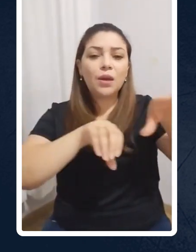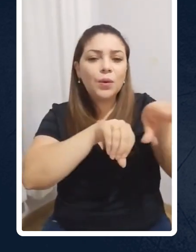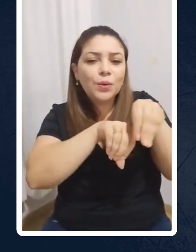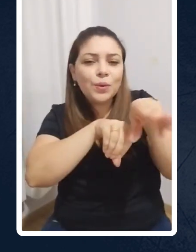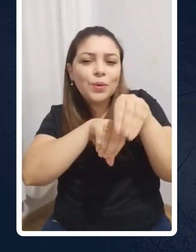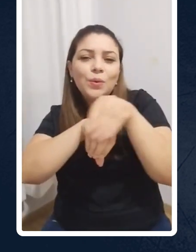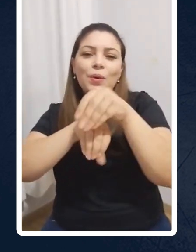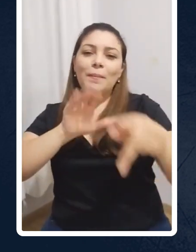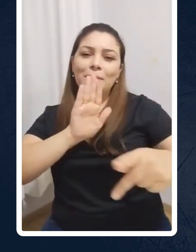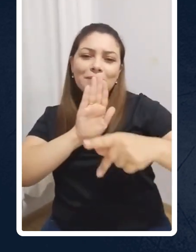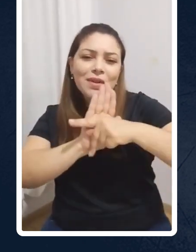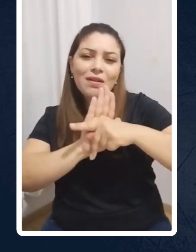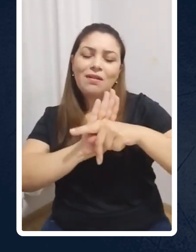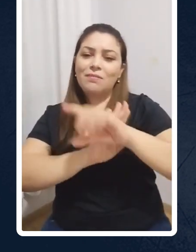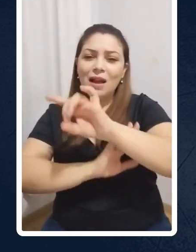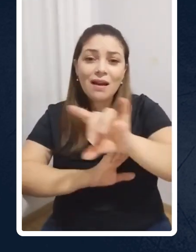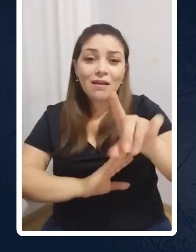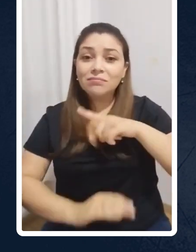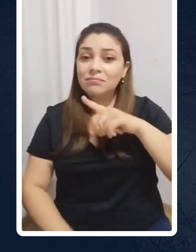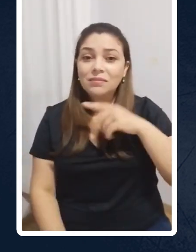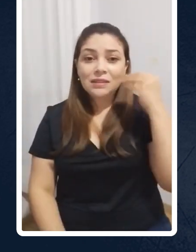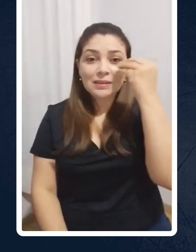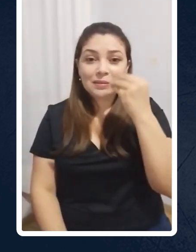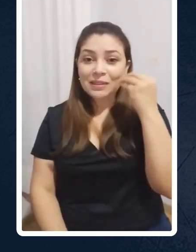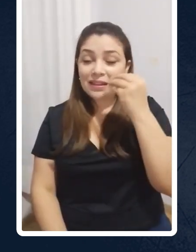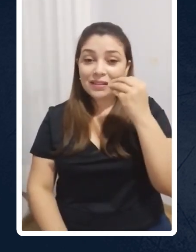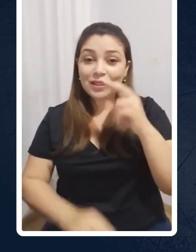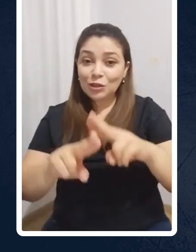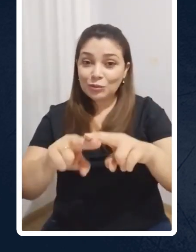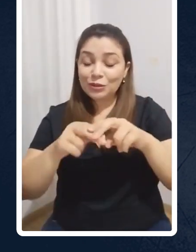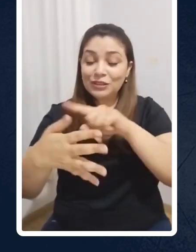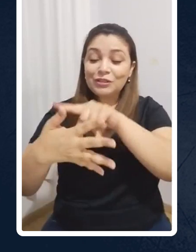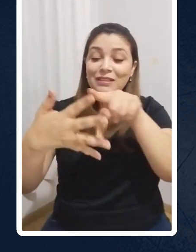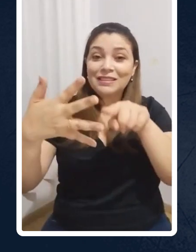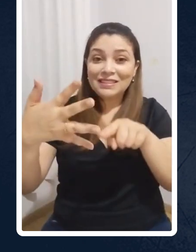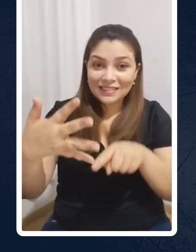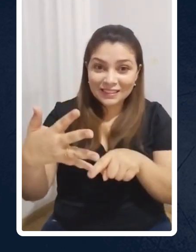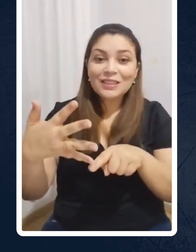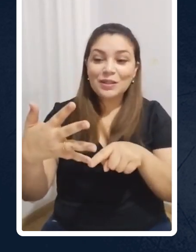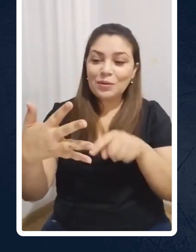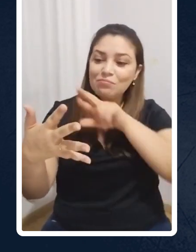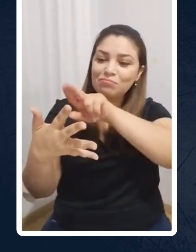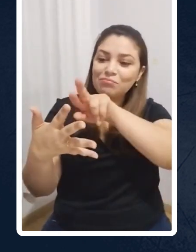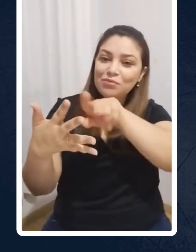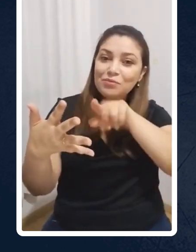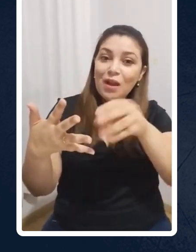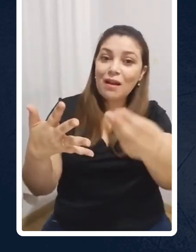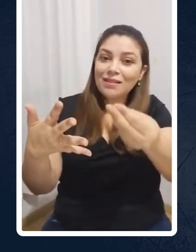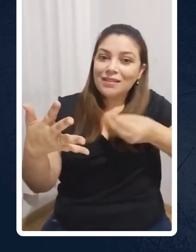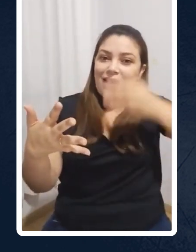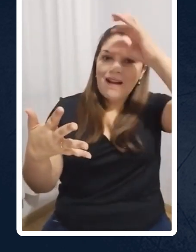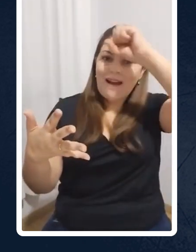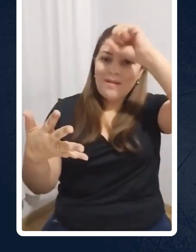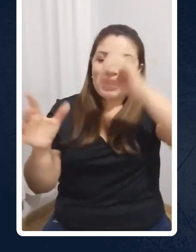E, portanto, são 5 disciplinas com que eu aprendo diariamente. Não estou em